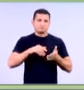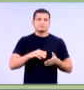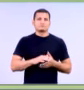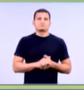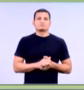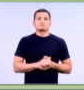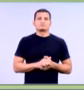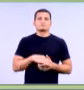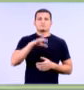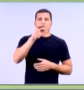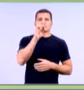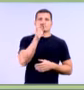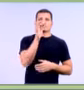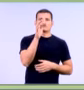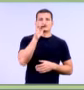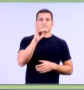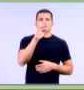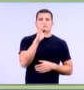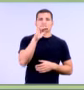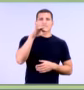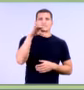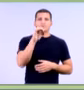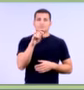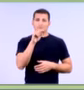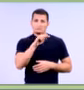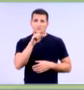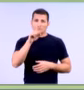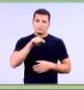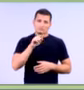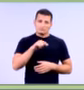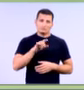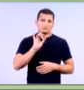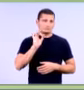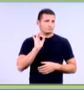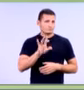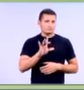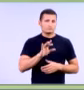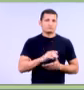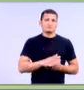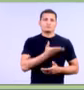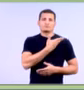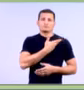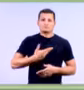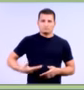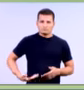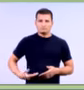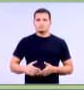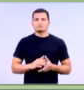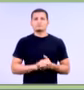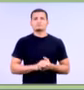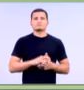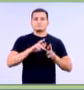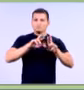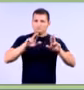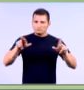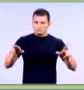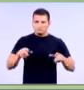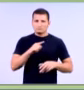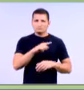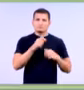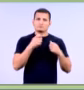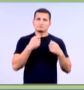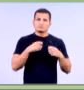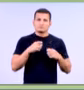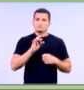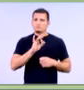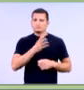O ofício, ele é exclusivo de órgãos públicos. Ele deve ser emitido apenas por